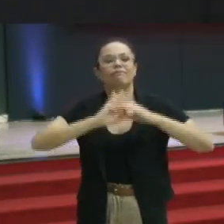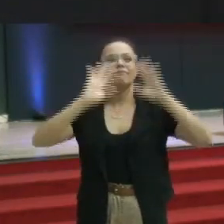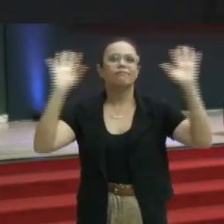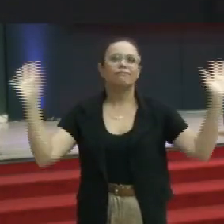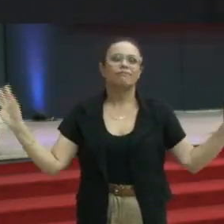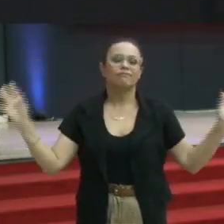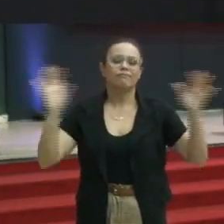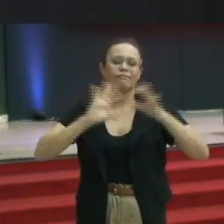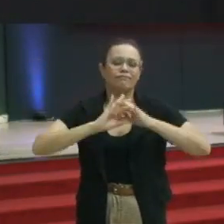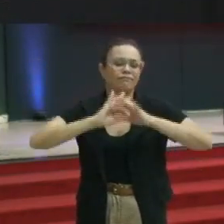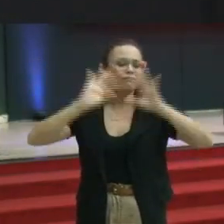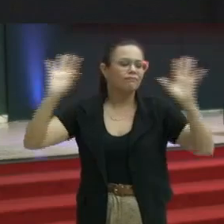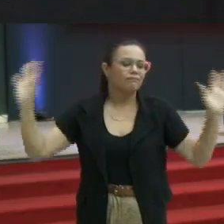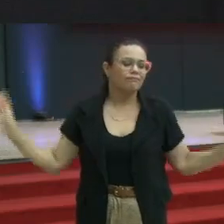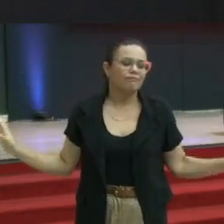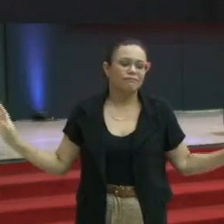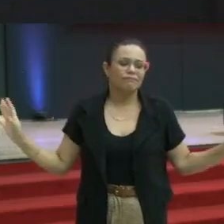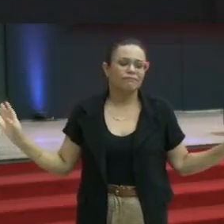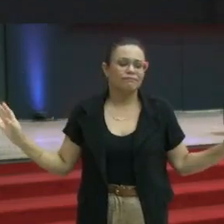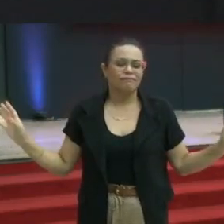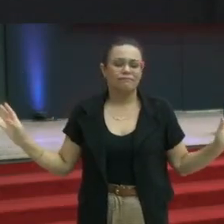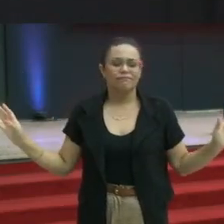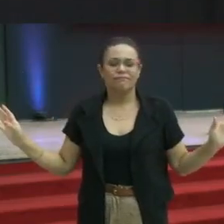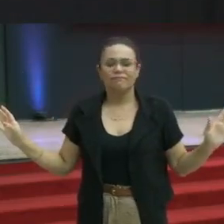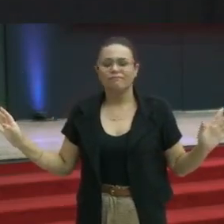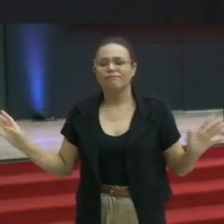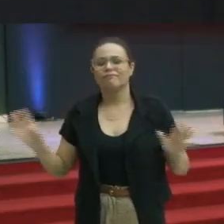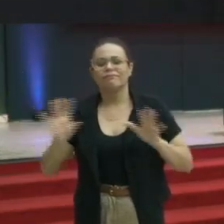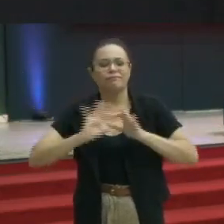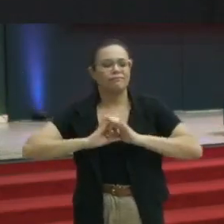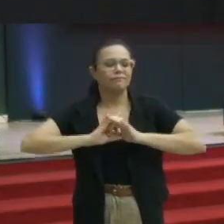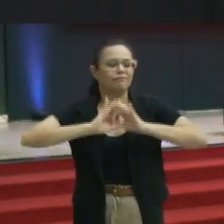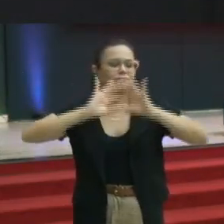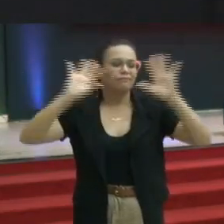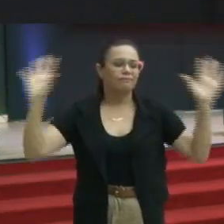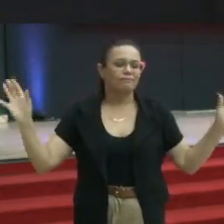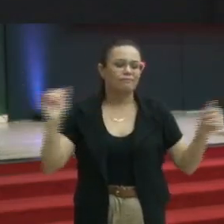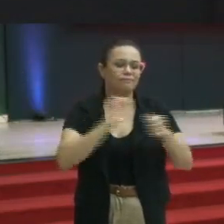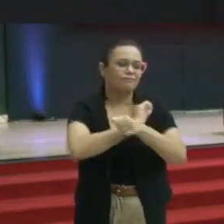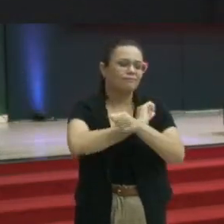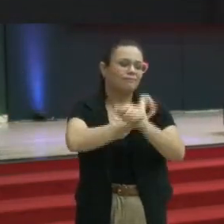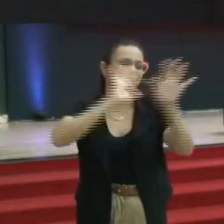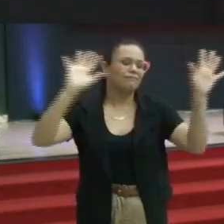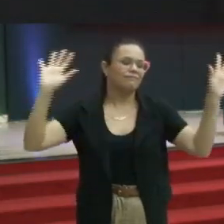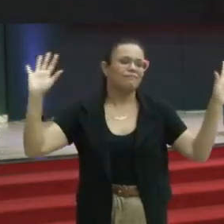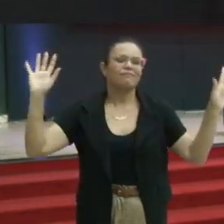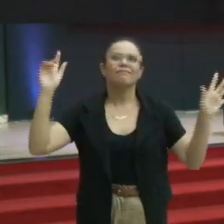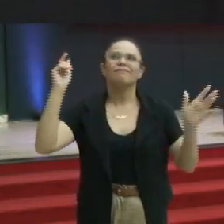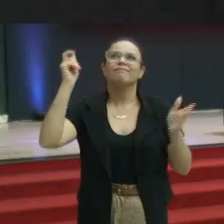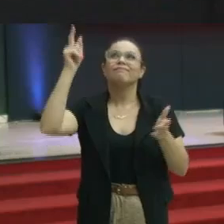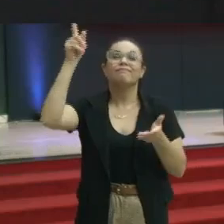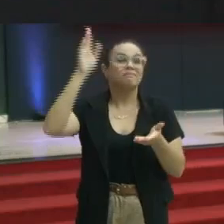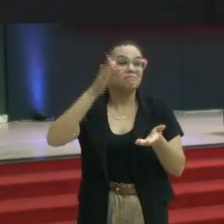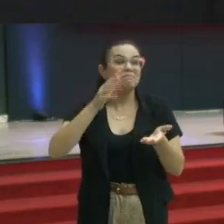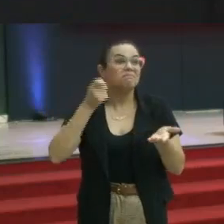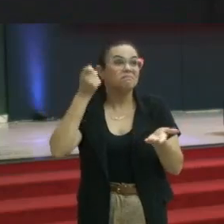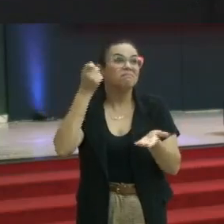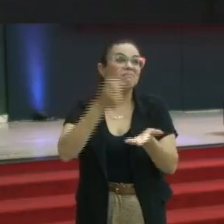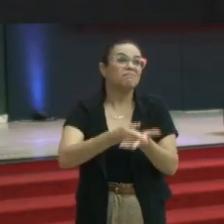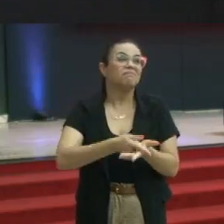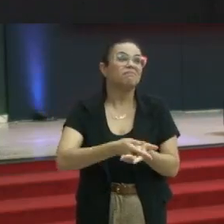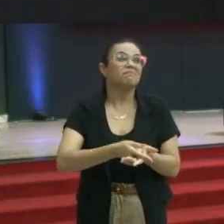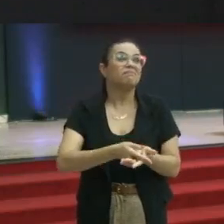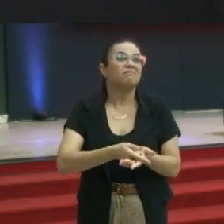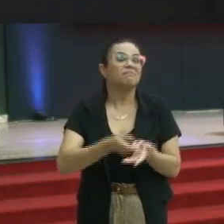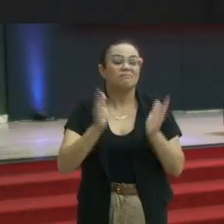livres, livres, livres, livres. Já foi pago, já foi consumado na